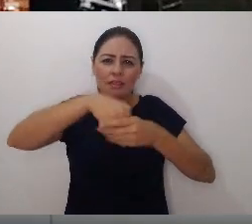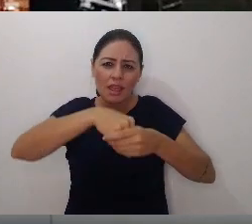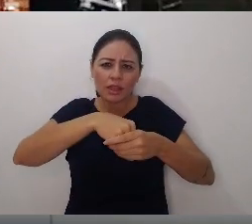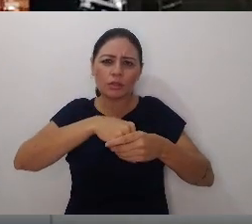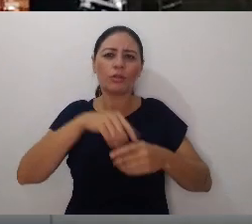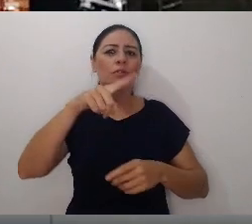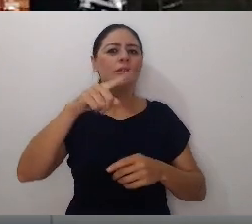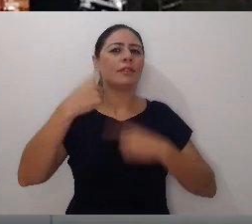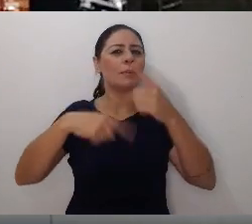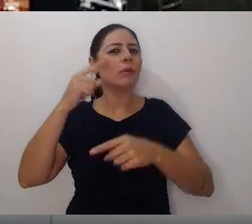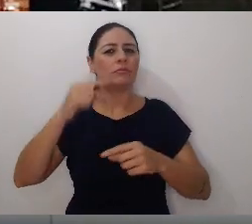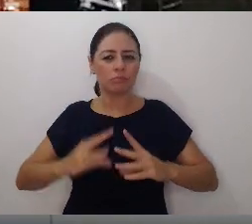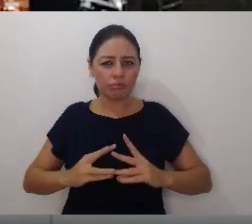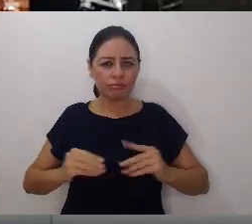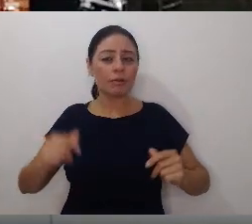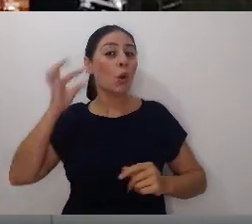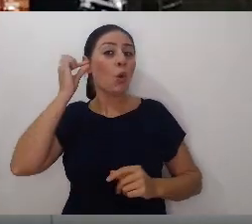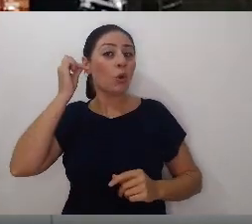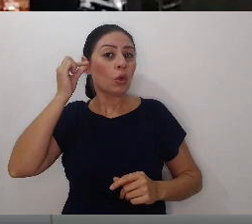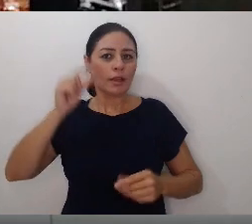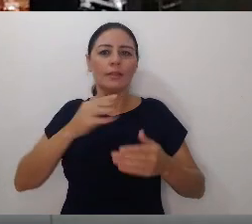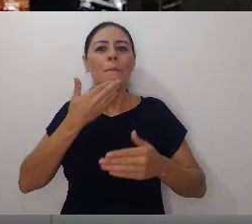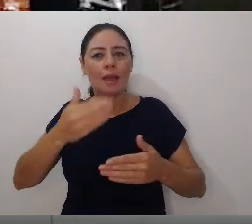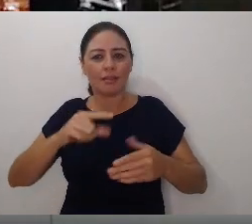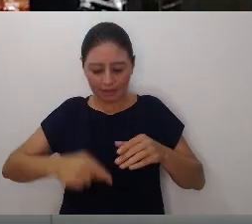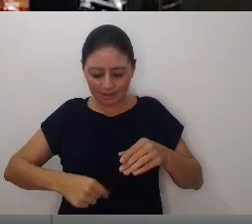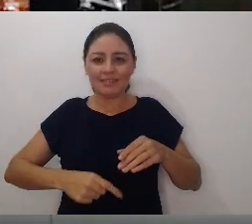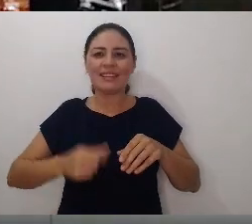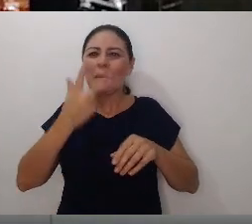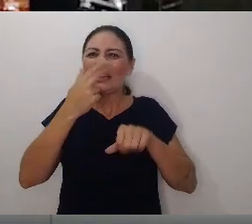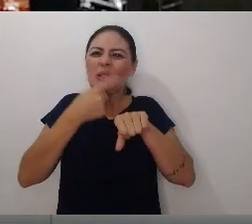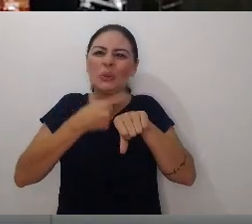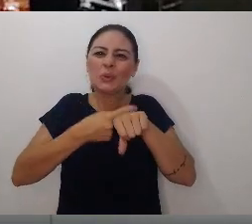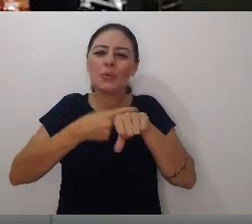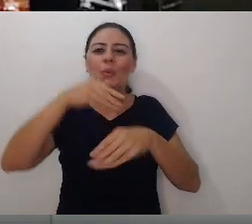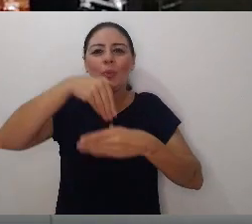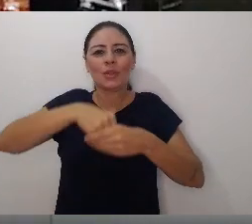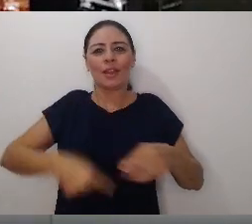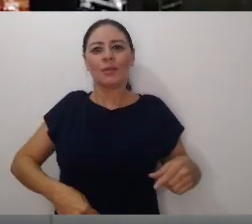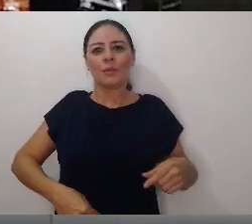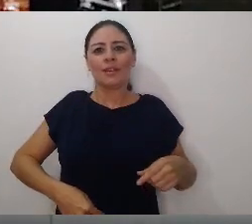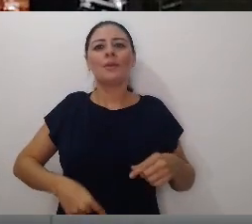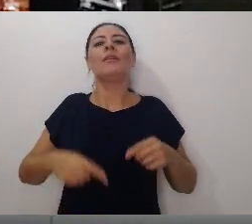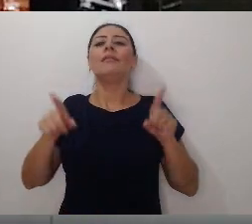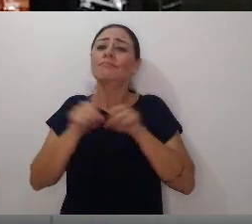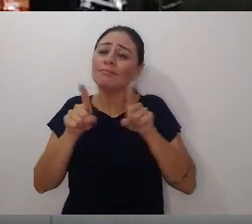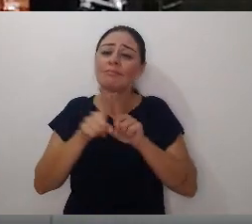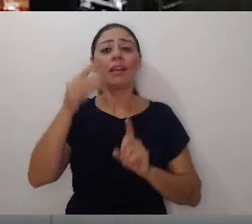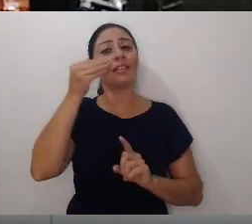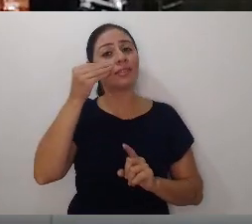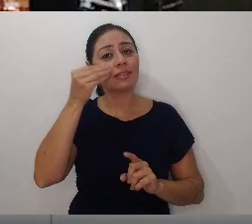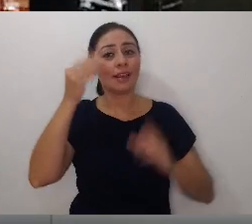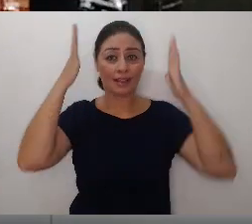Coloca um creme dentro, deixa amolecer, depois pega um cotonete ou pede para ele mesmo com a unha e ir tirando aquele